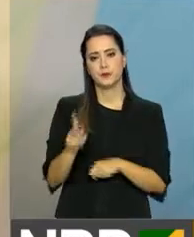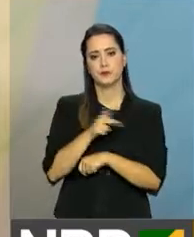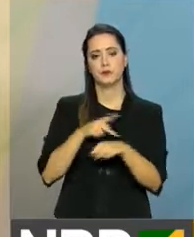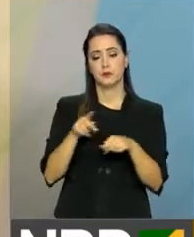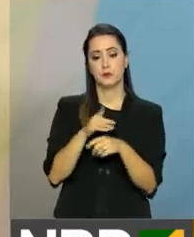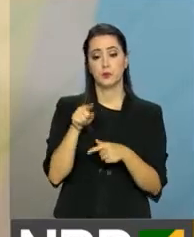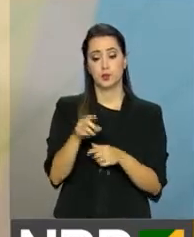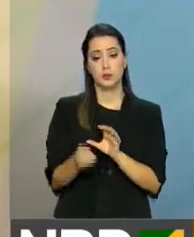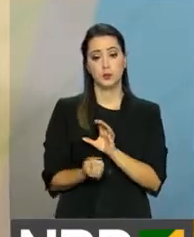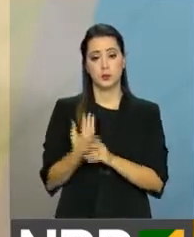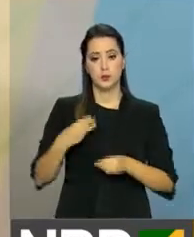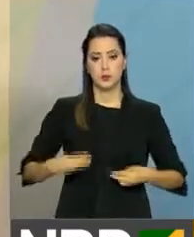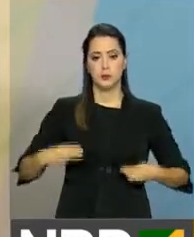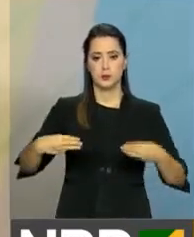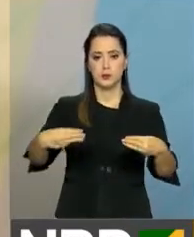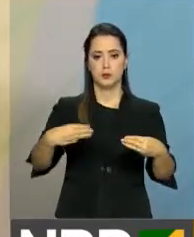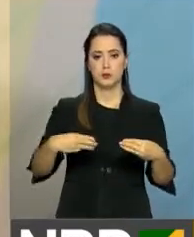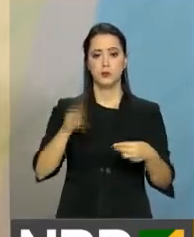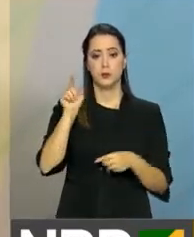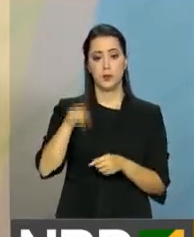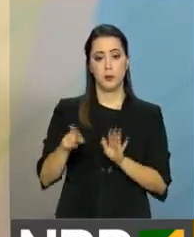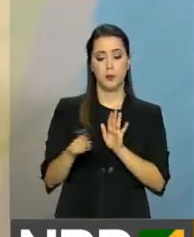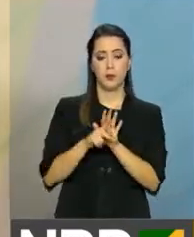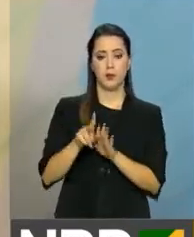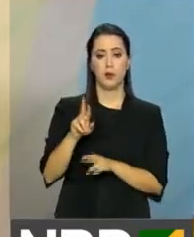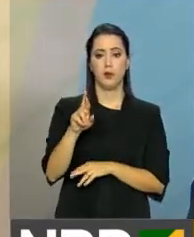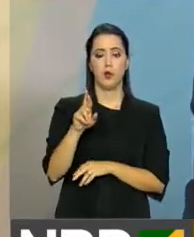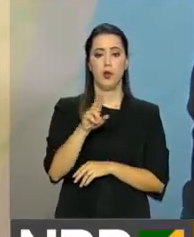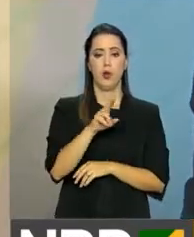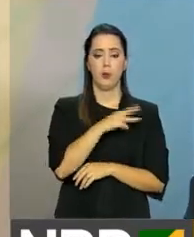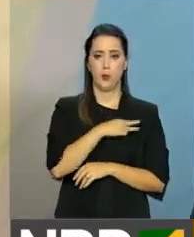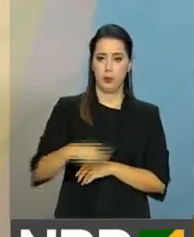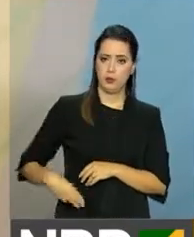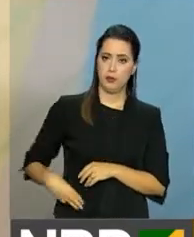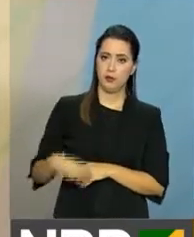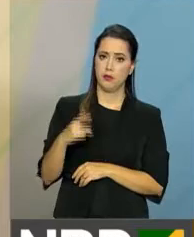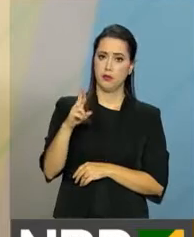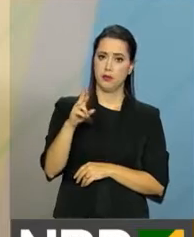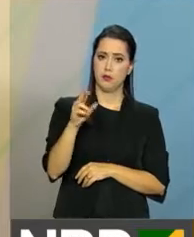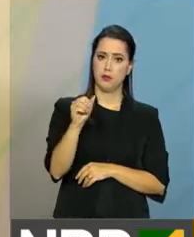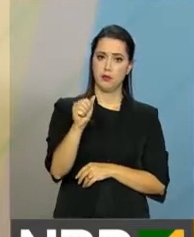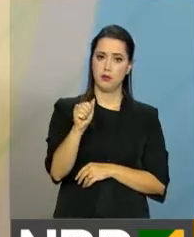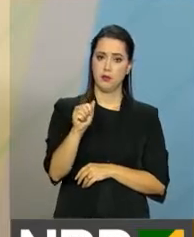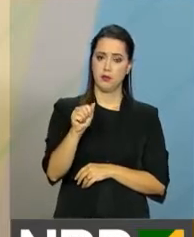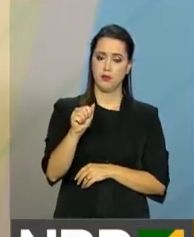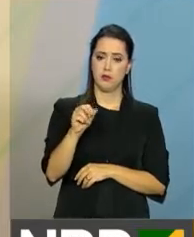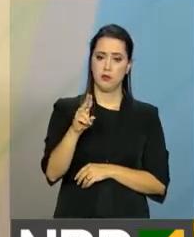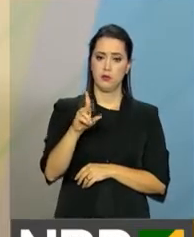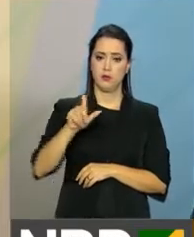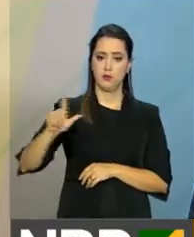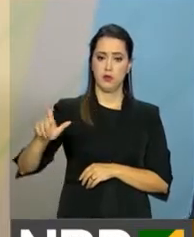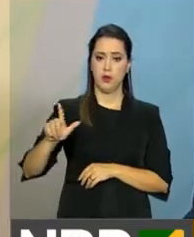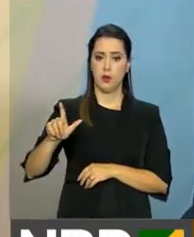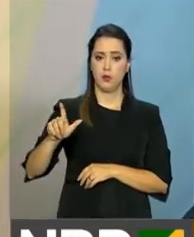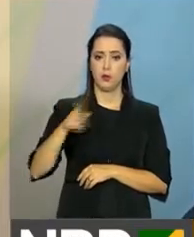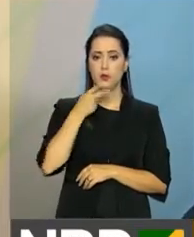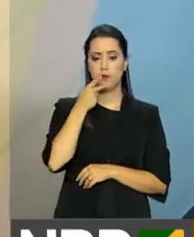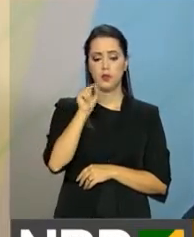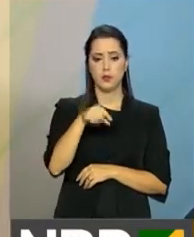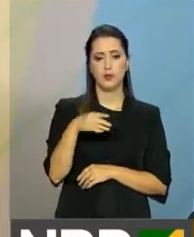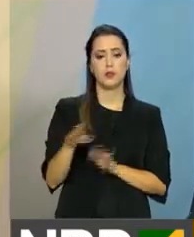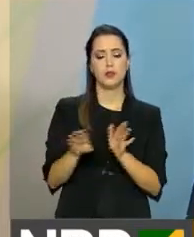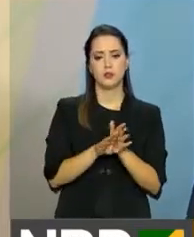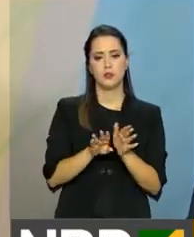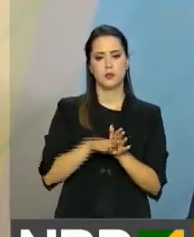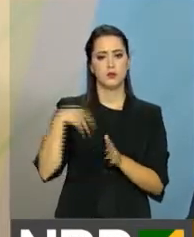ministério está presidido pelo araújo lima que deve logo chegar e de a fará uma exposição mais